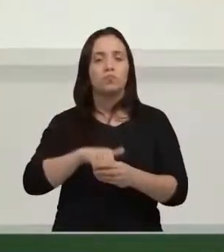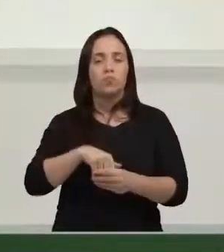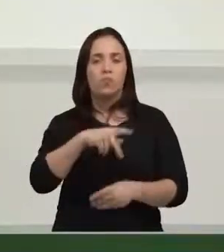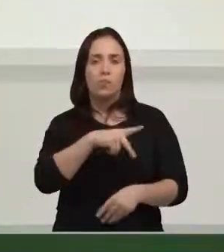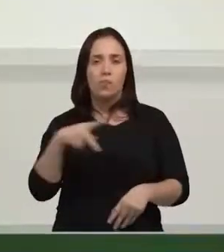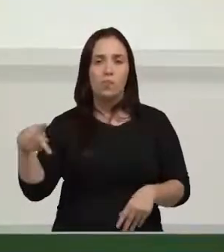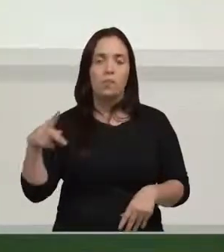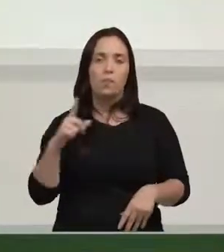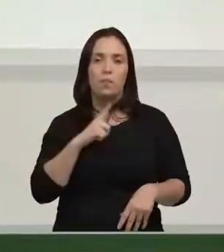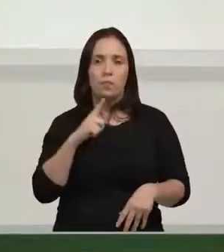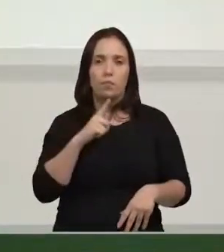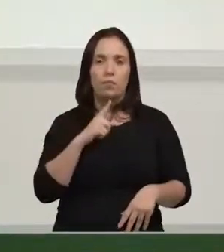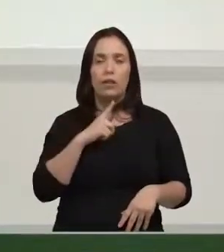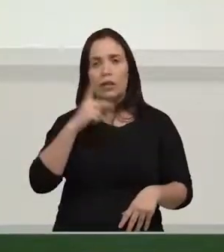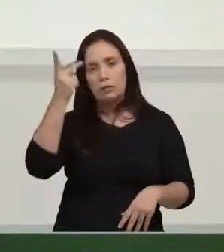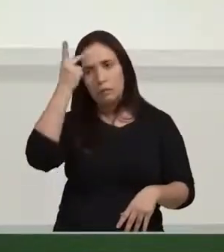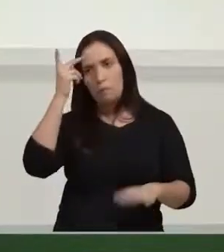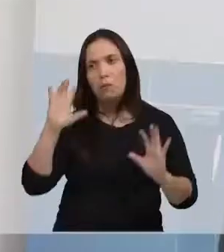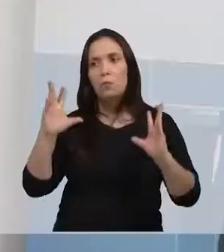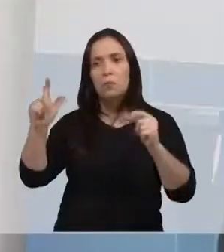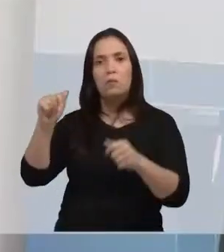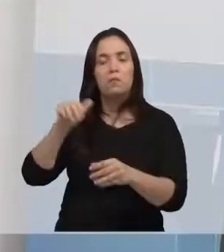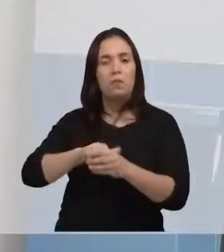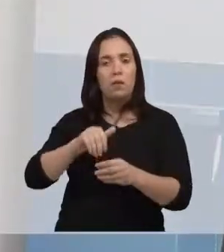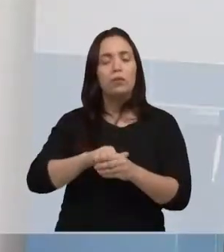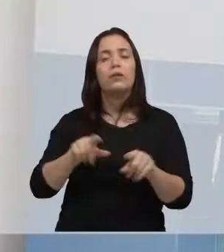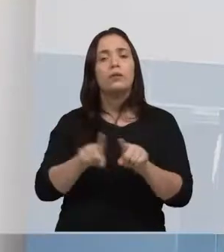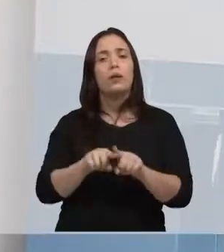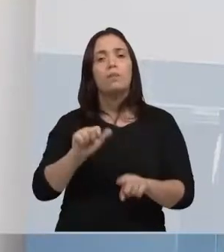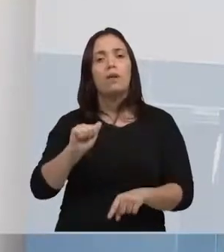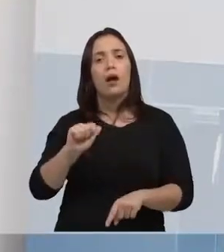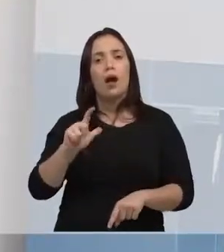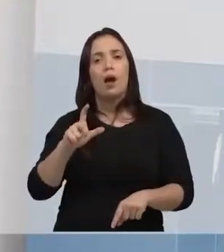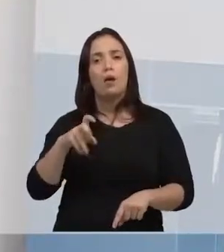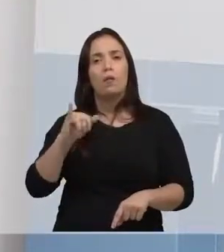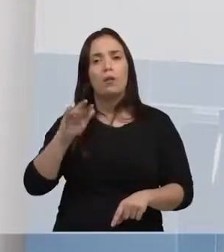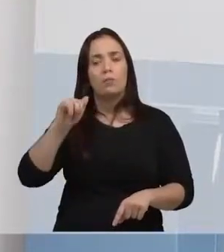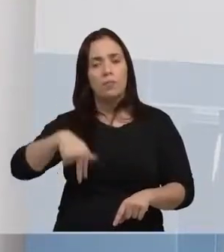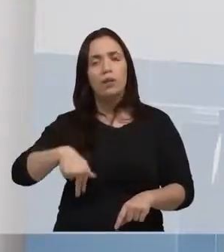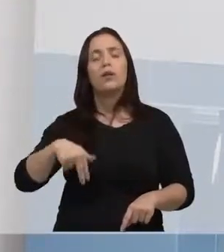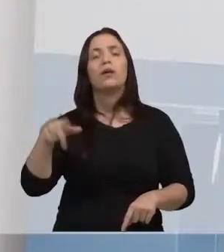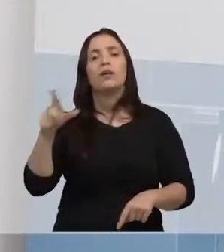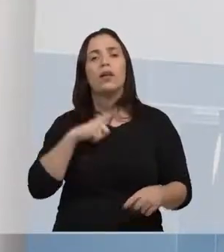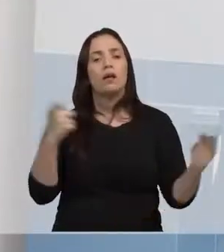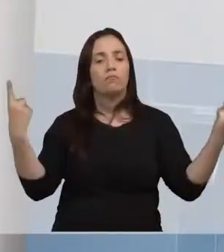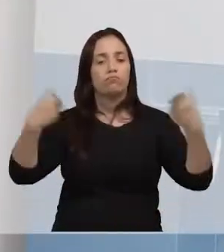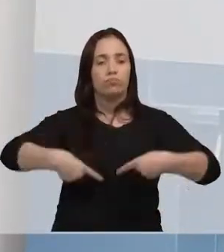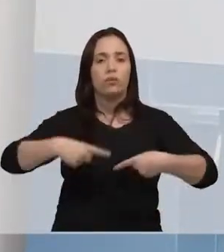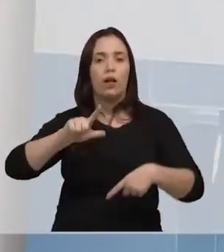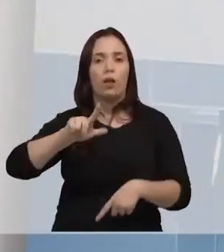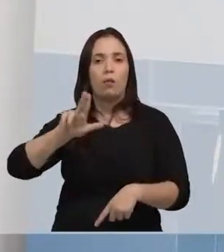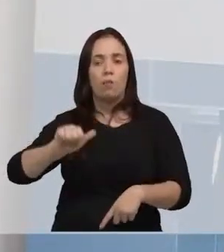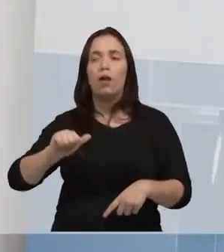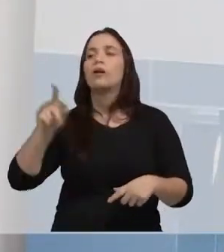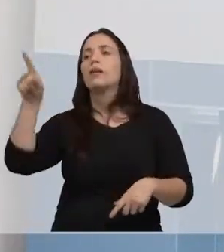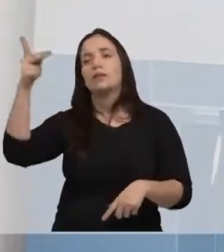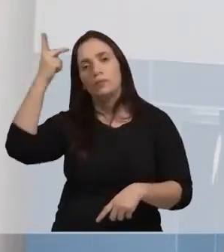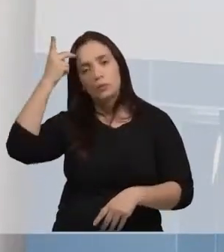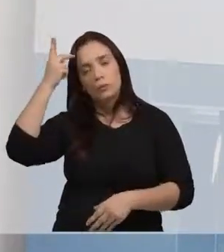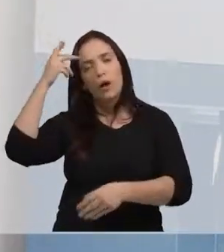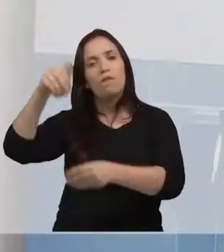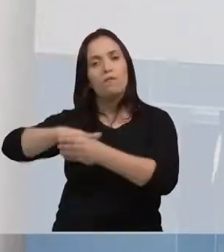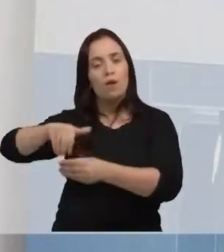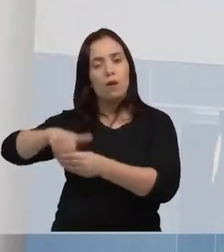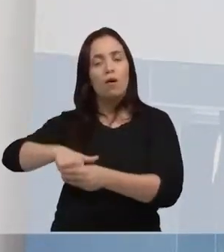presidente, tendo o apoio total do estado dele. O próprio Alckmin foi candidato a presidente na época que disputou com Lula, tinha um apoio total do estado dele e